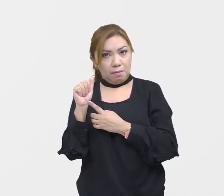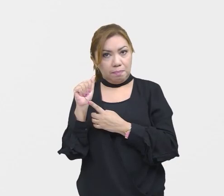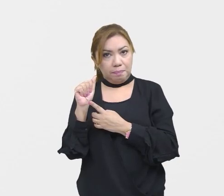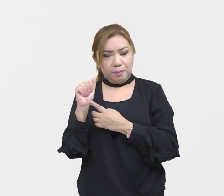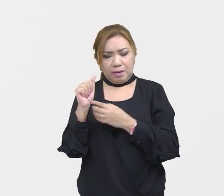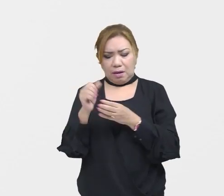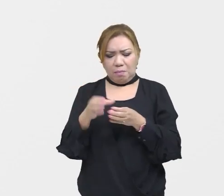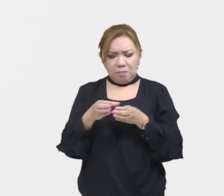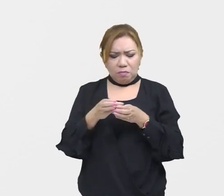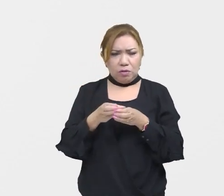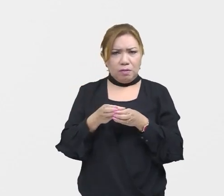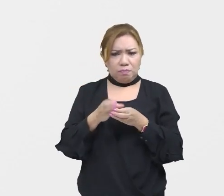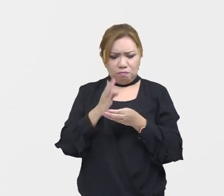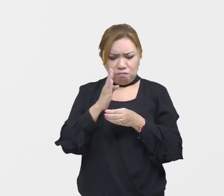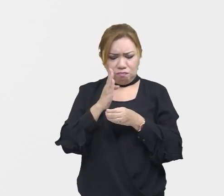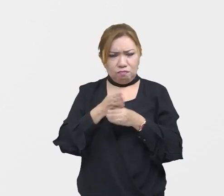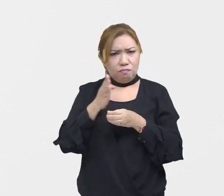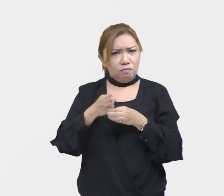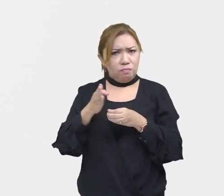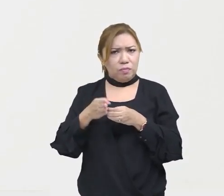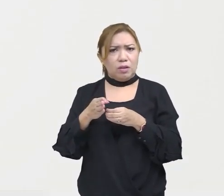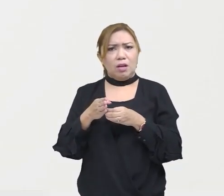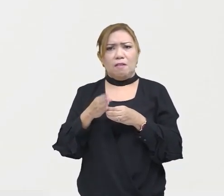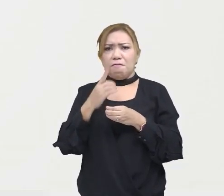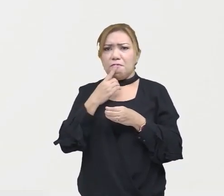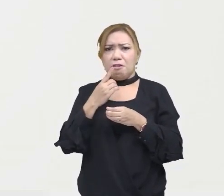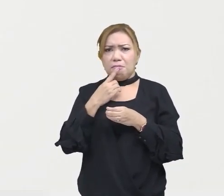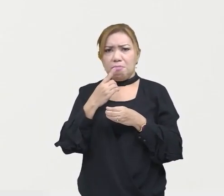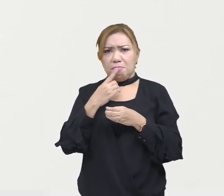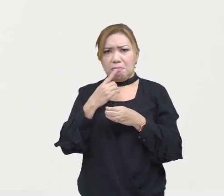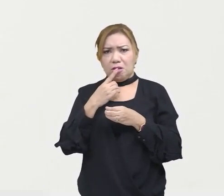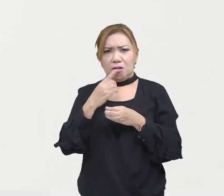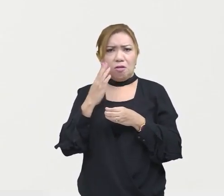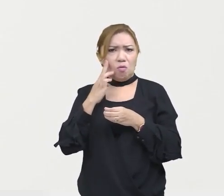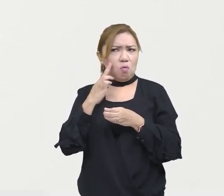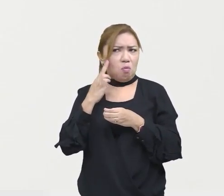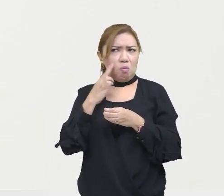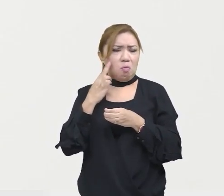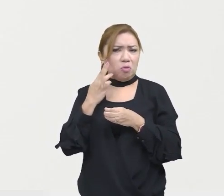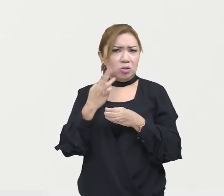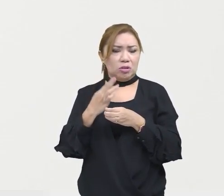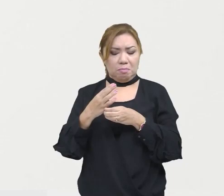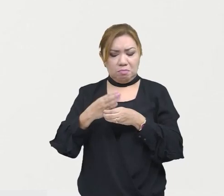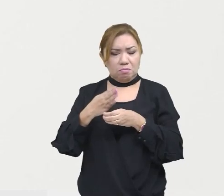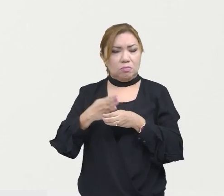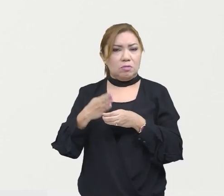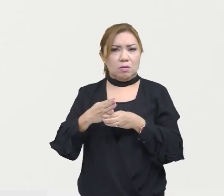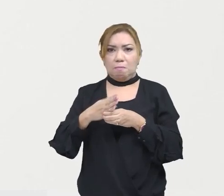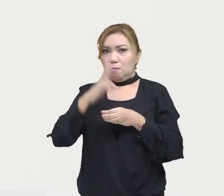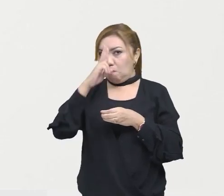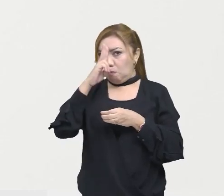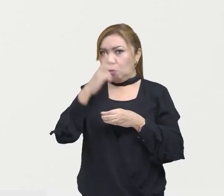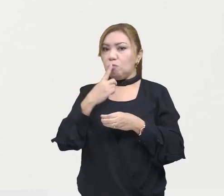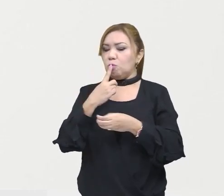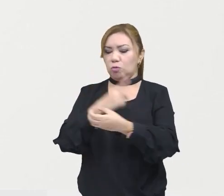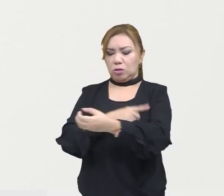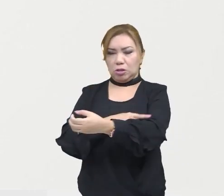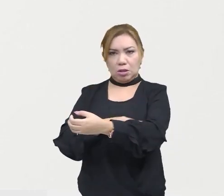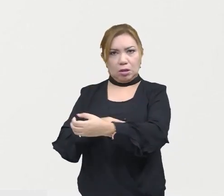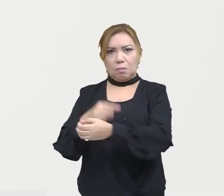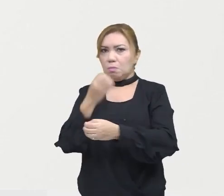que nos ajudam a nos desenvolver, como as sementes.